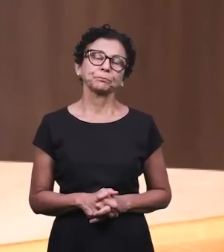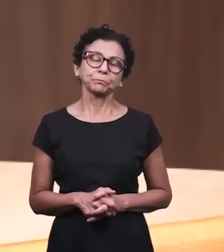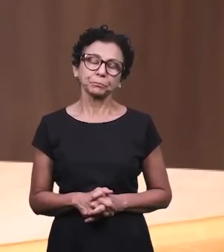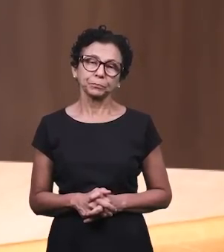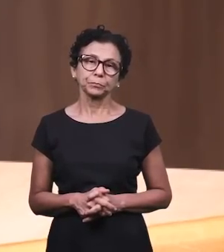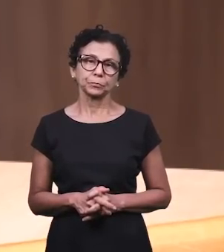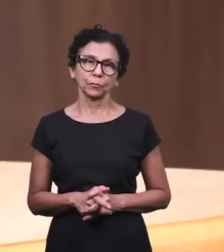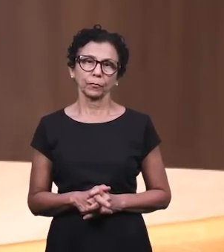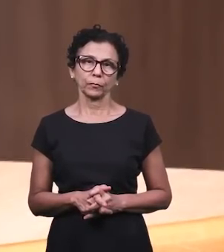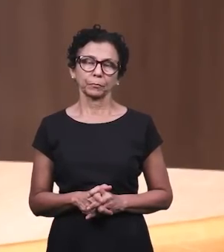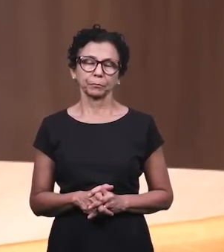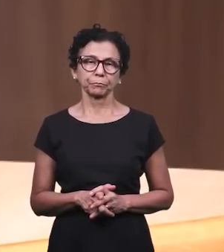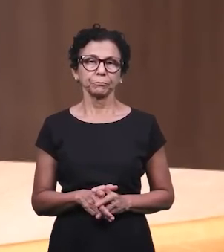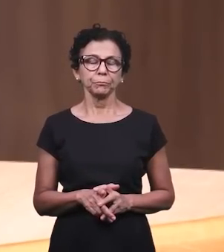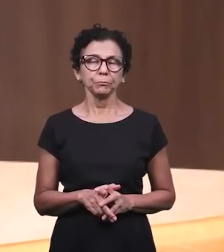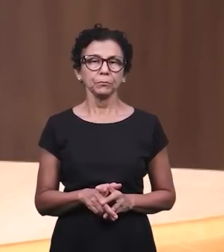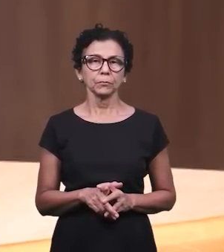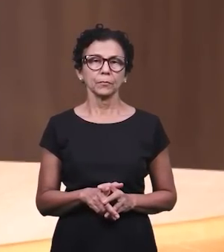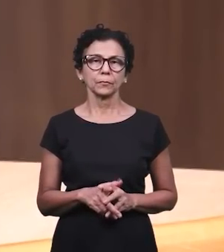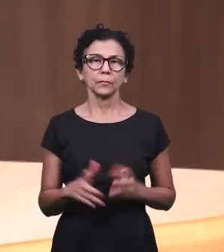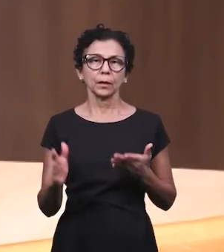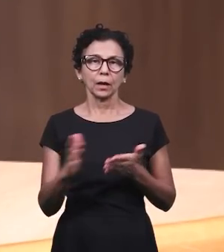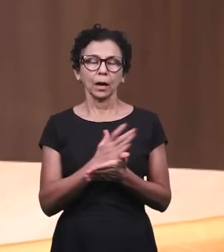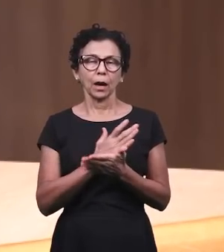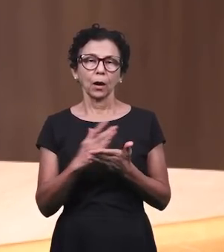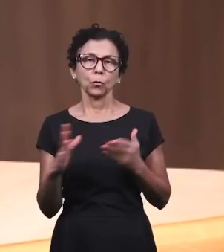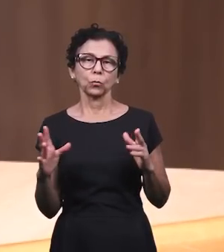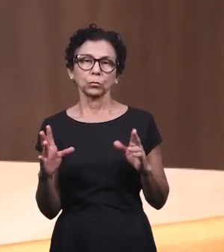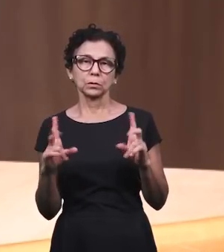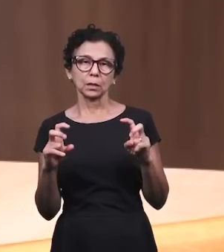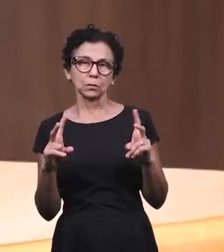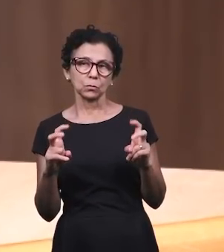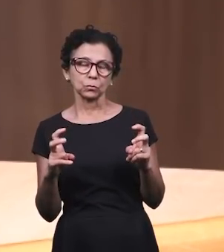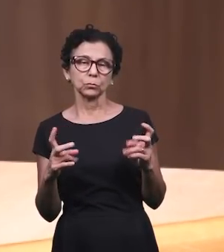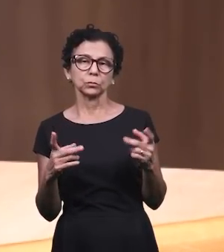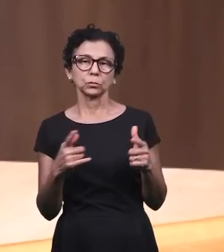fechada. O senhor pediu que alguns se retirassem,